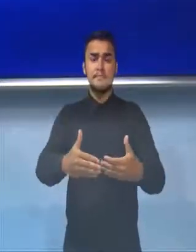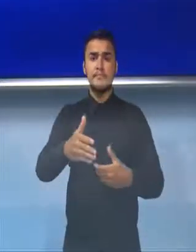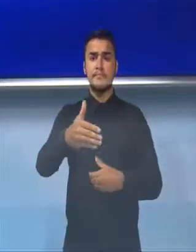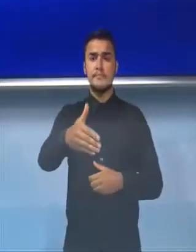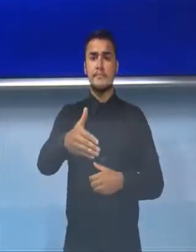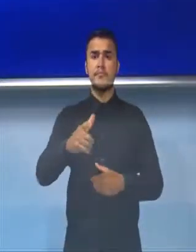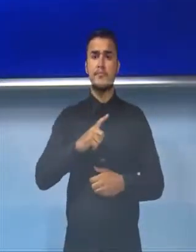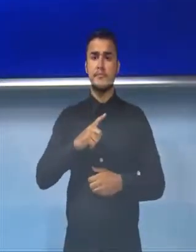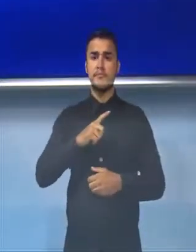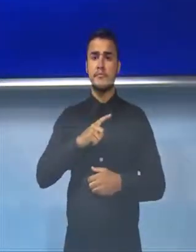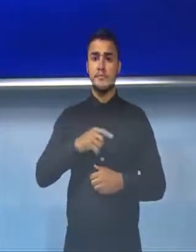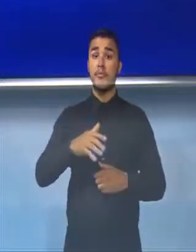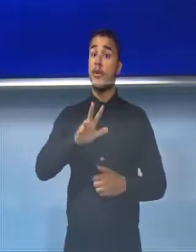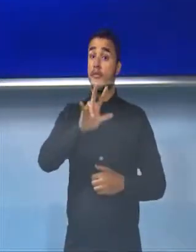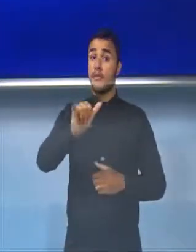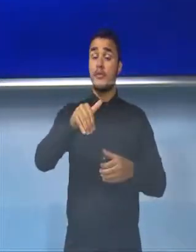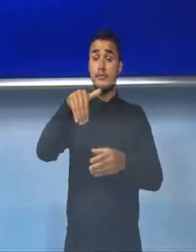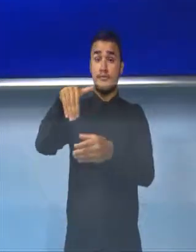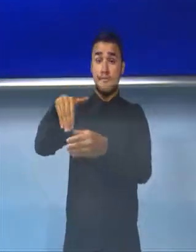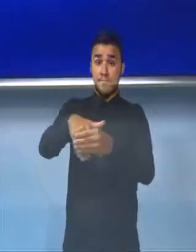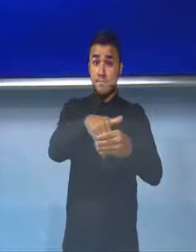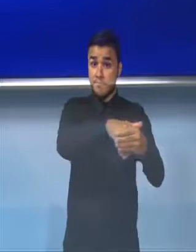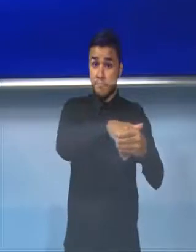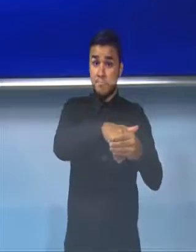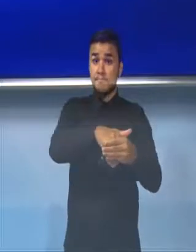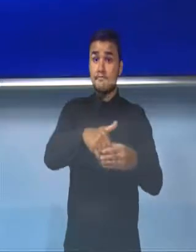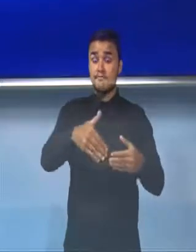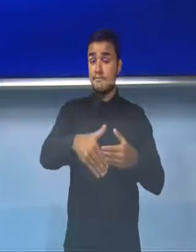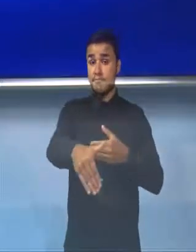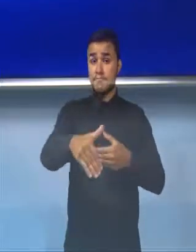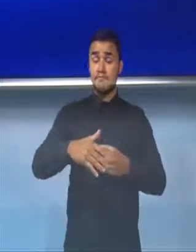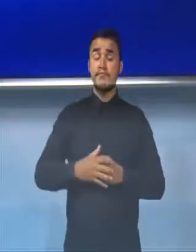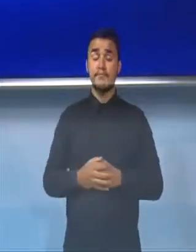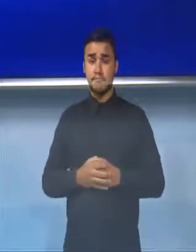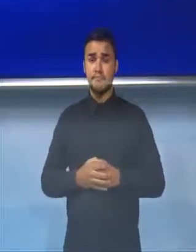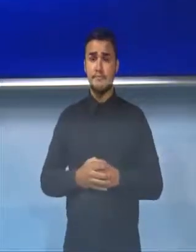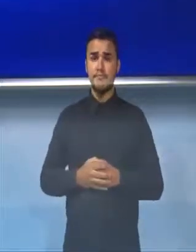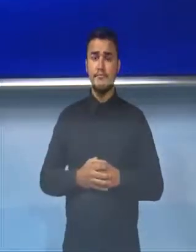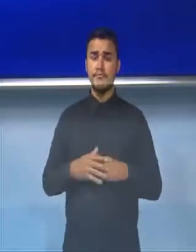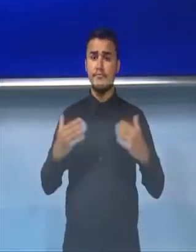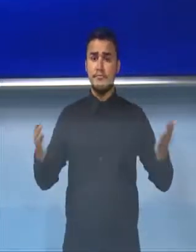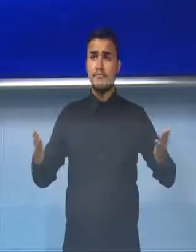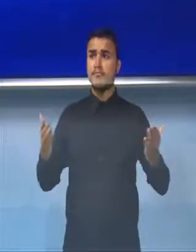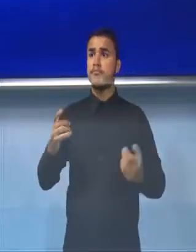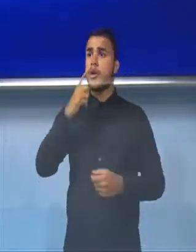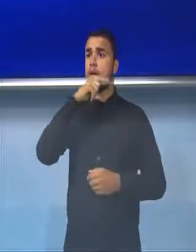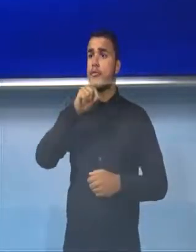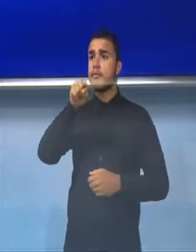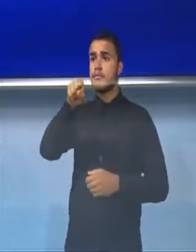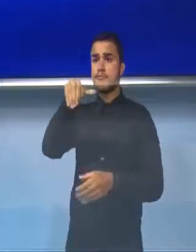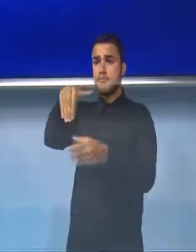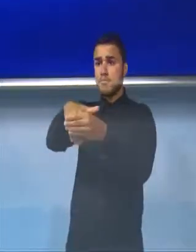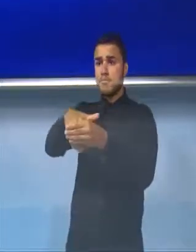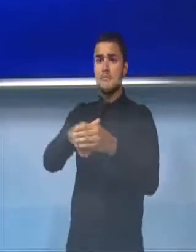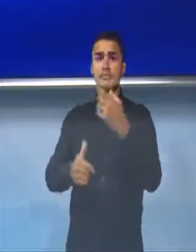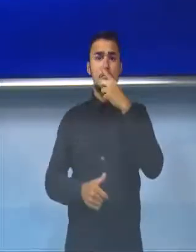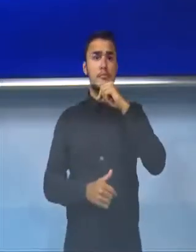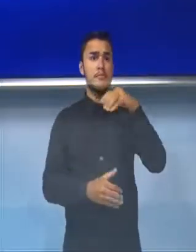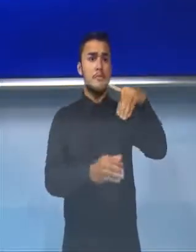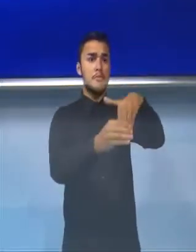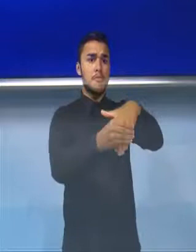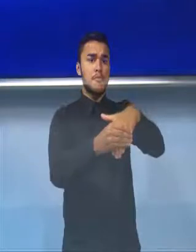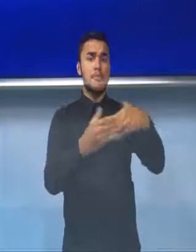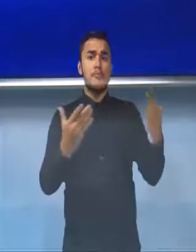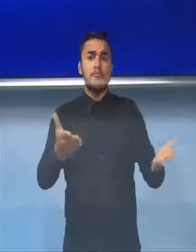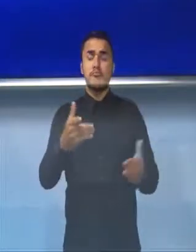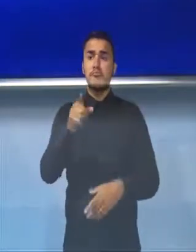aproximamos de mais uma eleição presidencial. E nesse instante perguntamos, a quem confiar este país? Quais